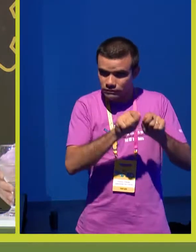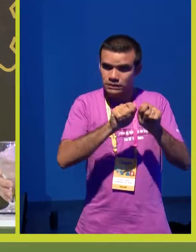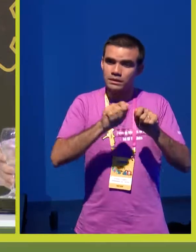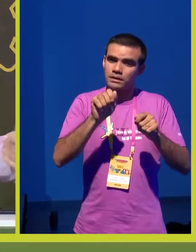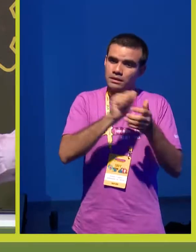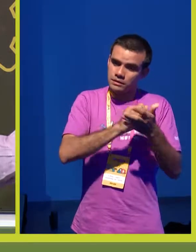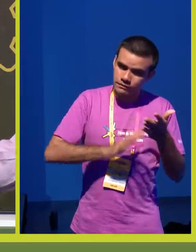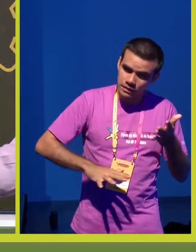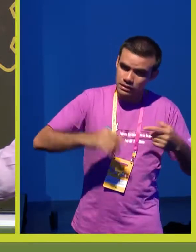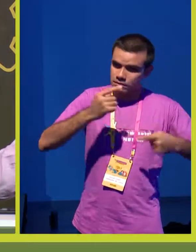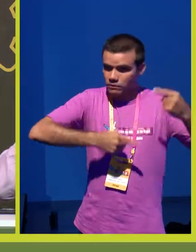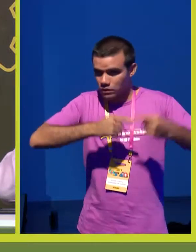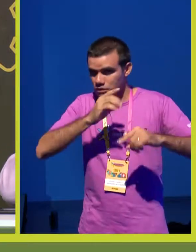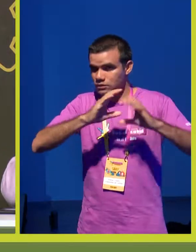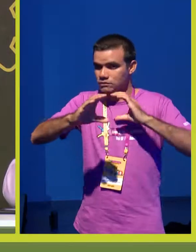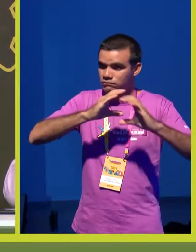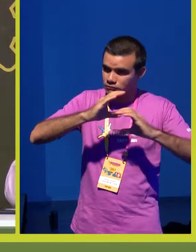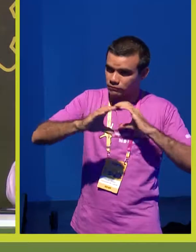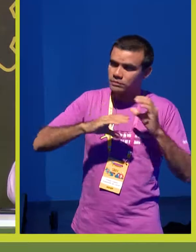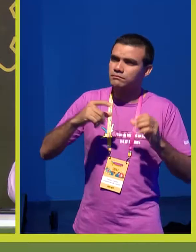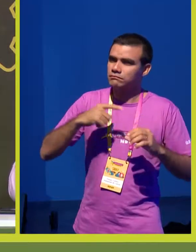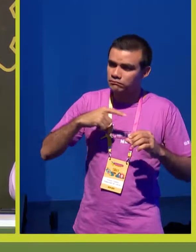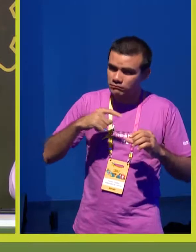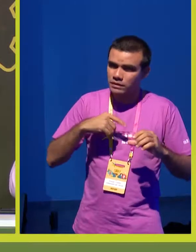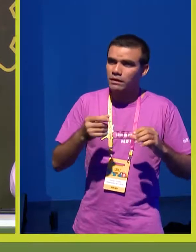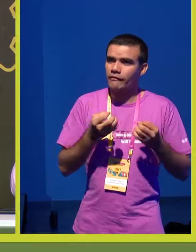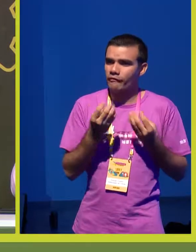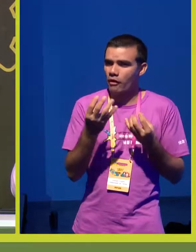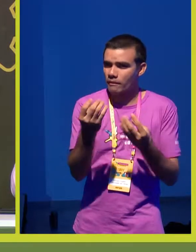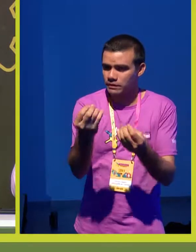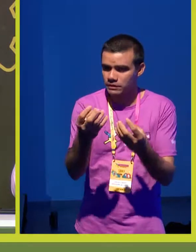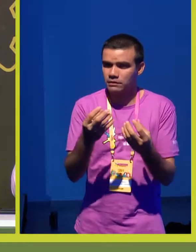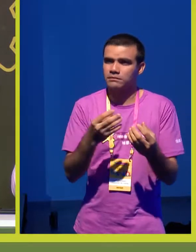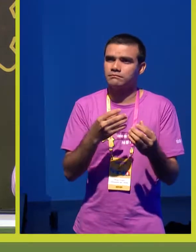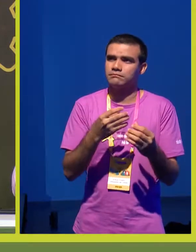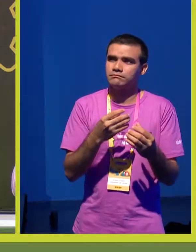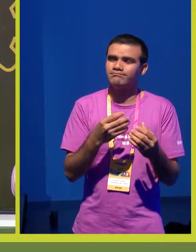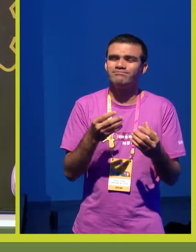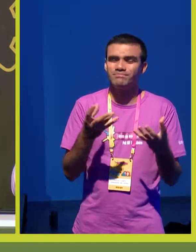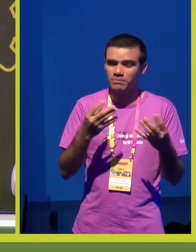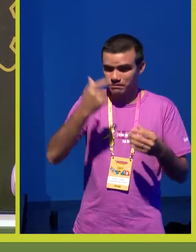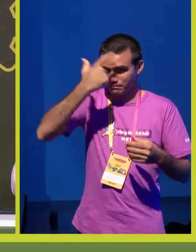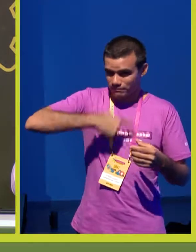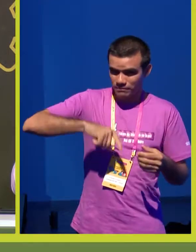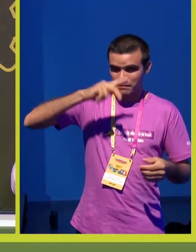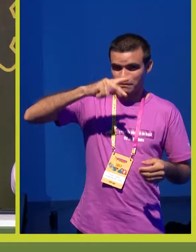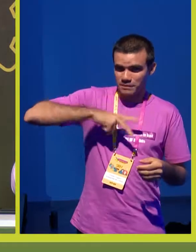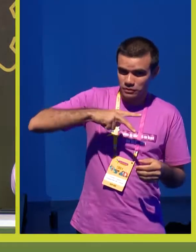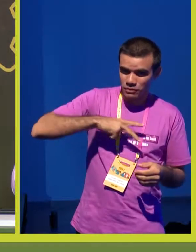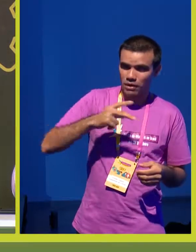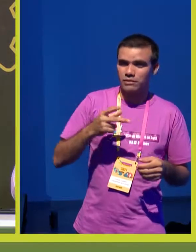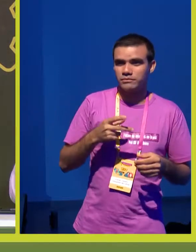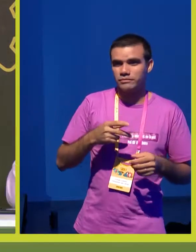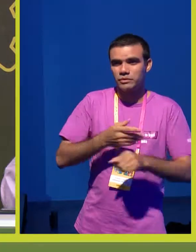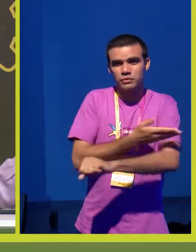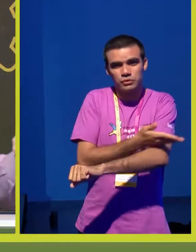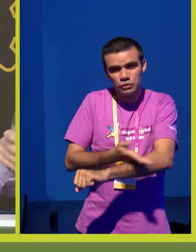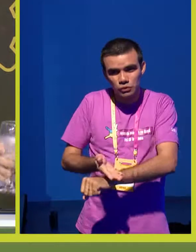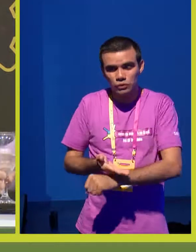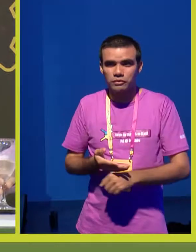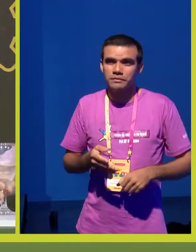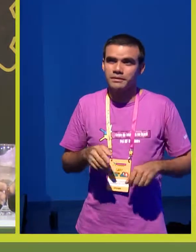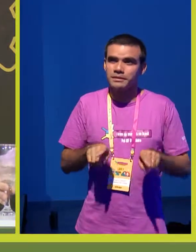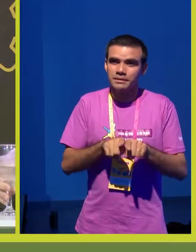atividades políticas, comunicações, emitem um fluxo contínuo de informações reveladoras sobre nós, sobre as nossas rotinas, com